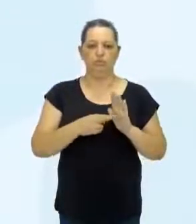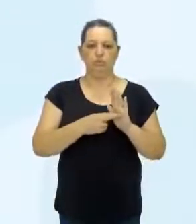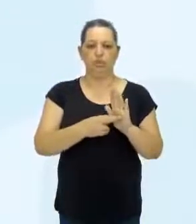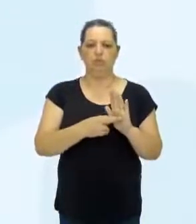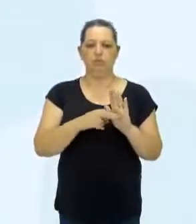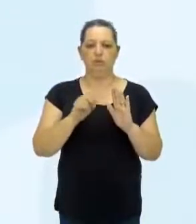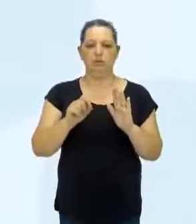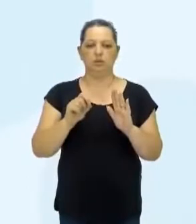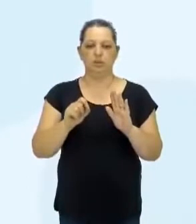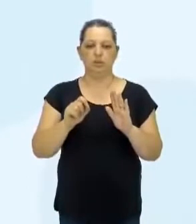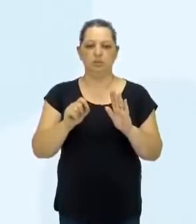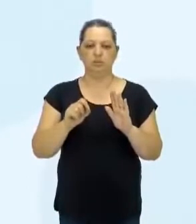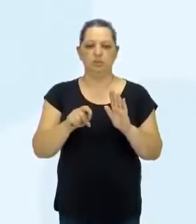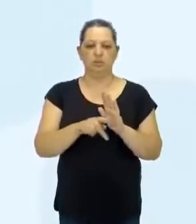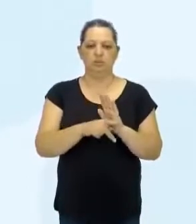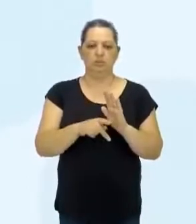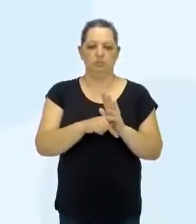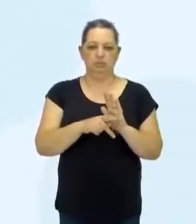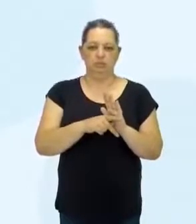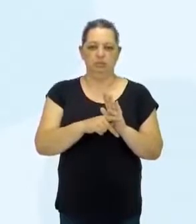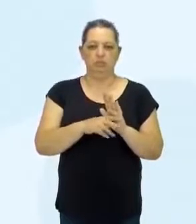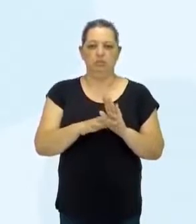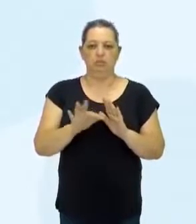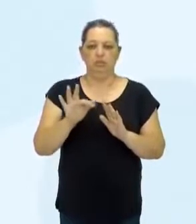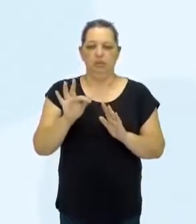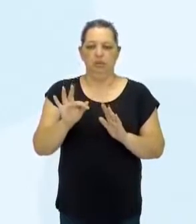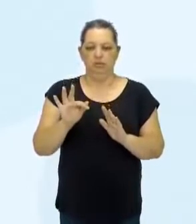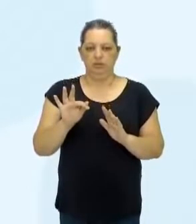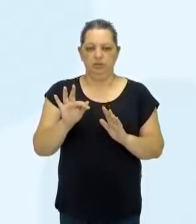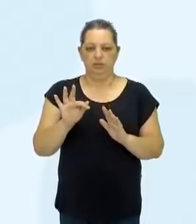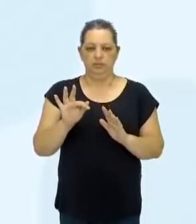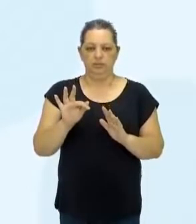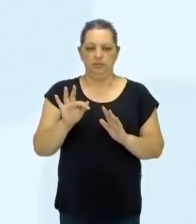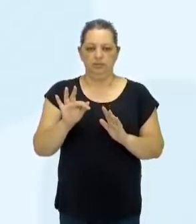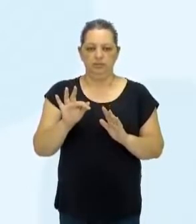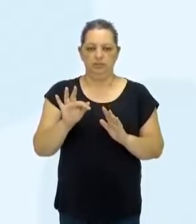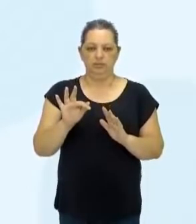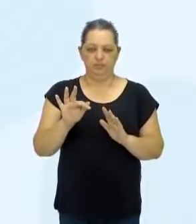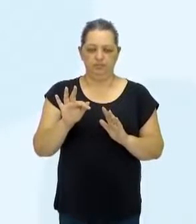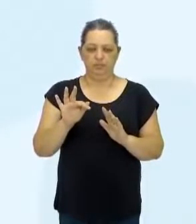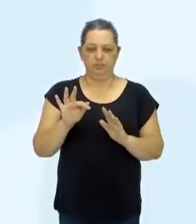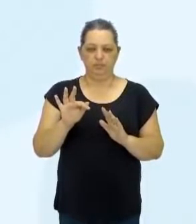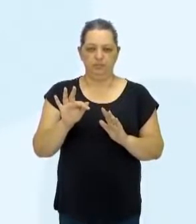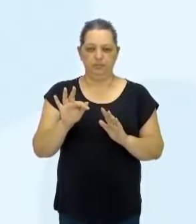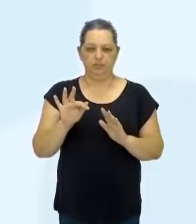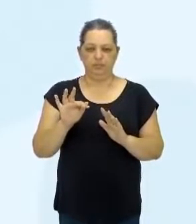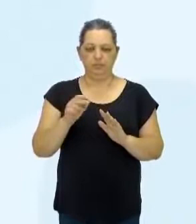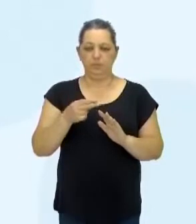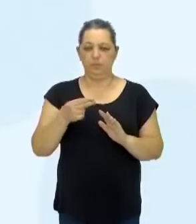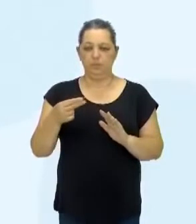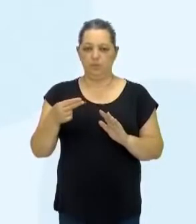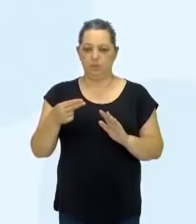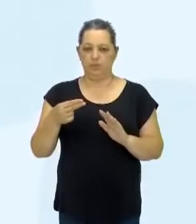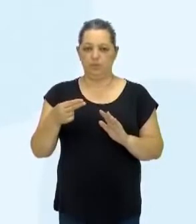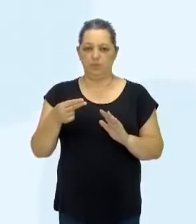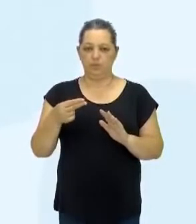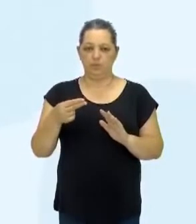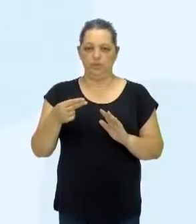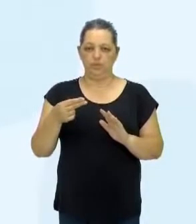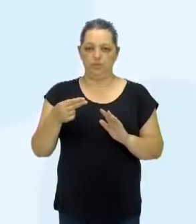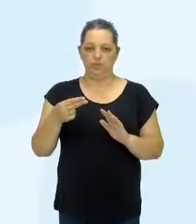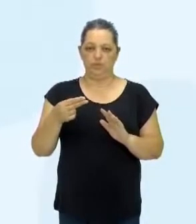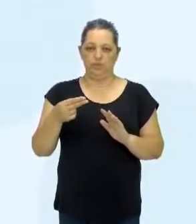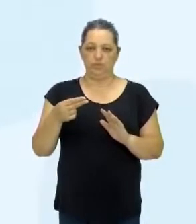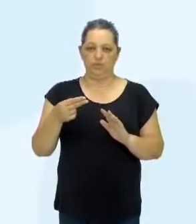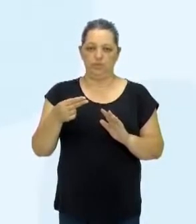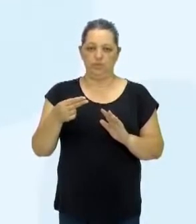representada, que é a equação que tem a ver com a frequência. Deixa eu ver se ali. Ah, tá, beleza. Frequência. Que tá para vocês aí, ó. Tem aqui um N,